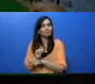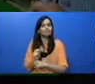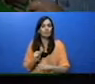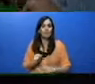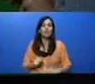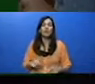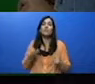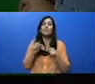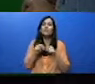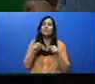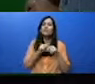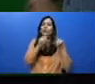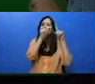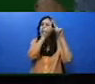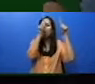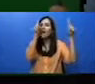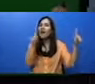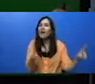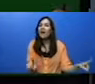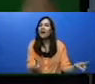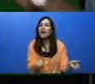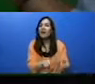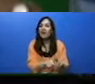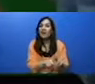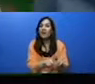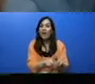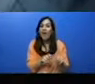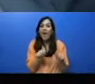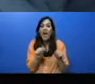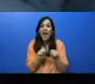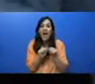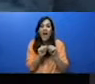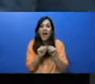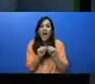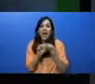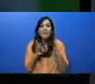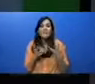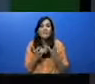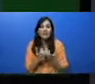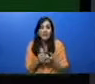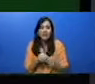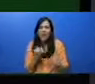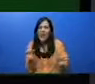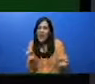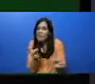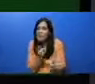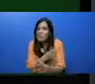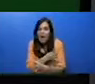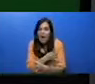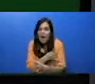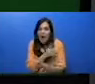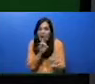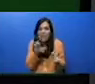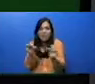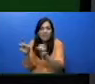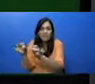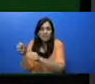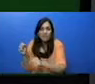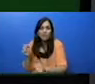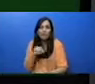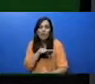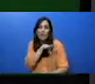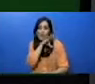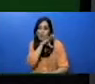um folheto para uma campanha pelo fim do tráfico de animais. Então, nós trouxemos aqui para vocês, eu